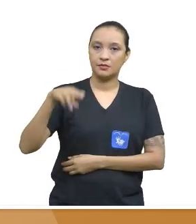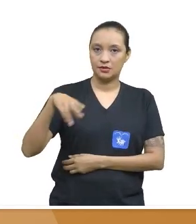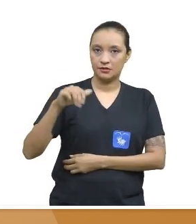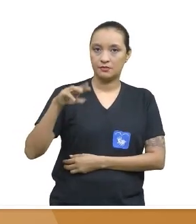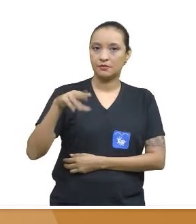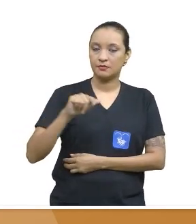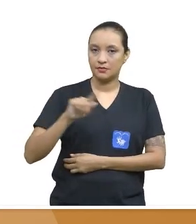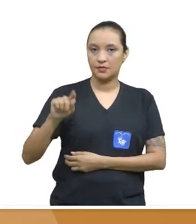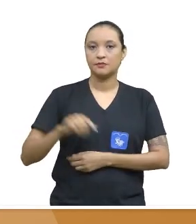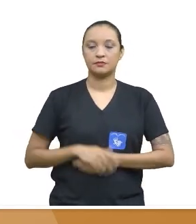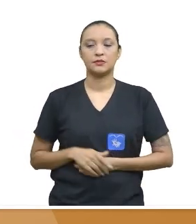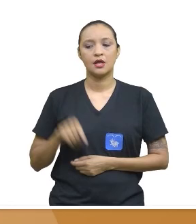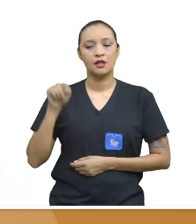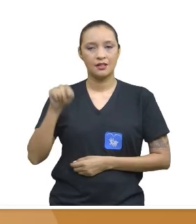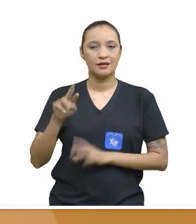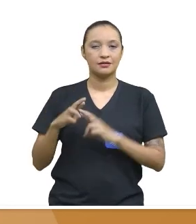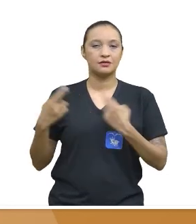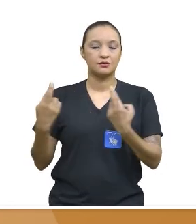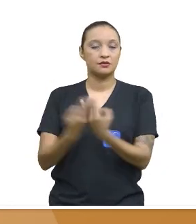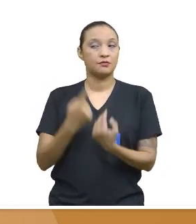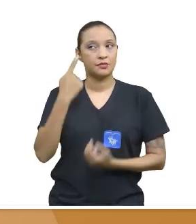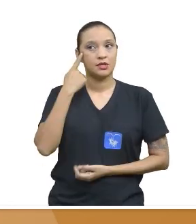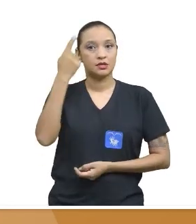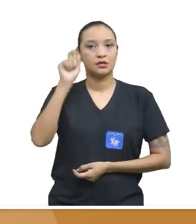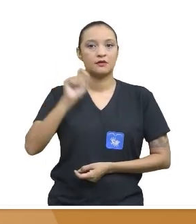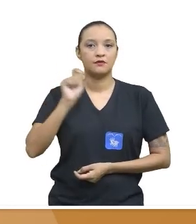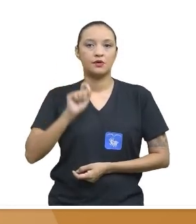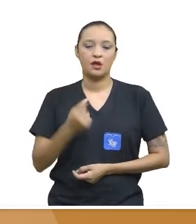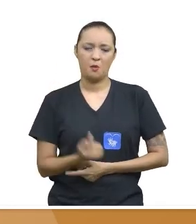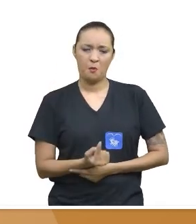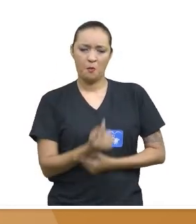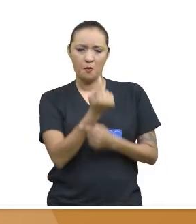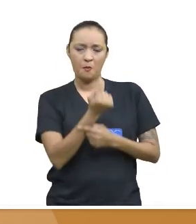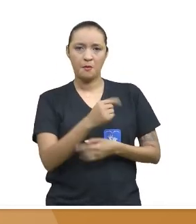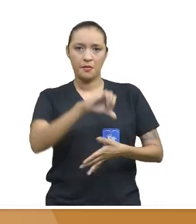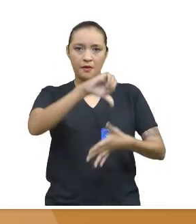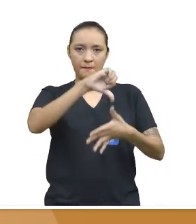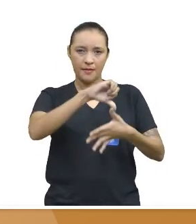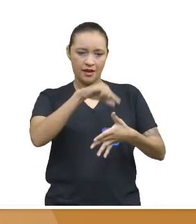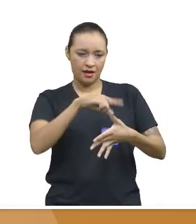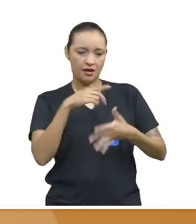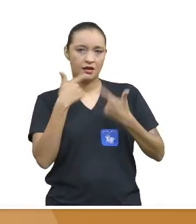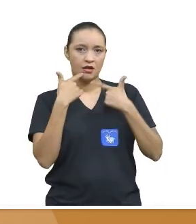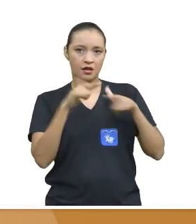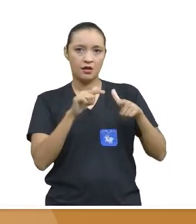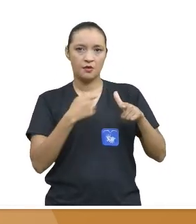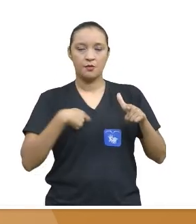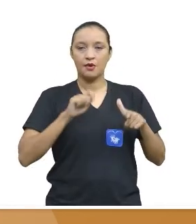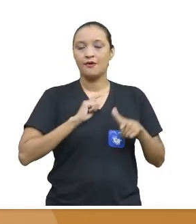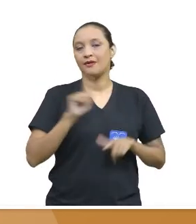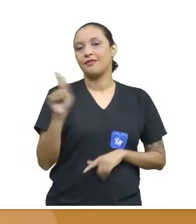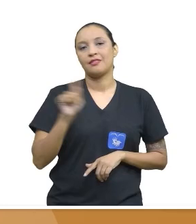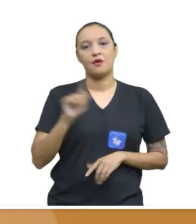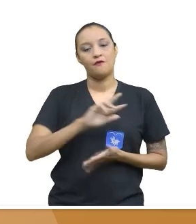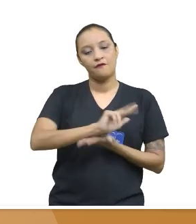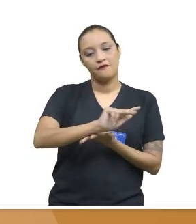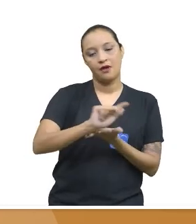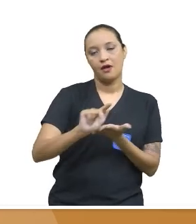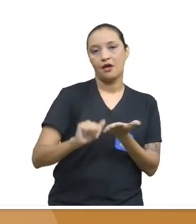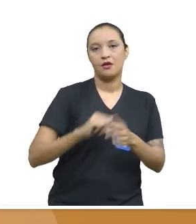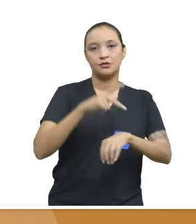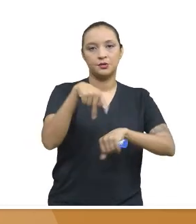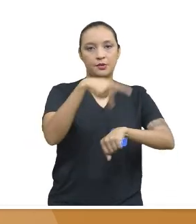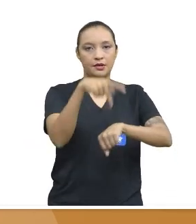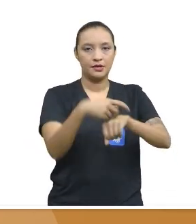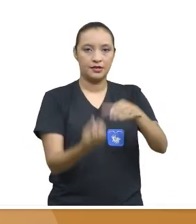que foi decidido que não haveria uma única América de fala espanhola, e sim vários países, né, como